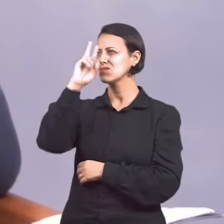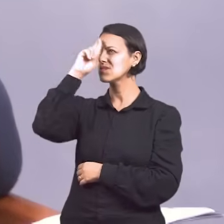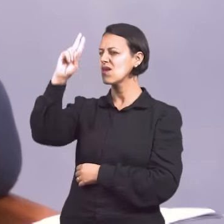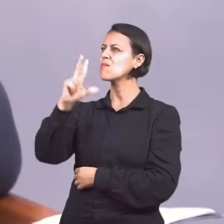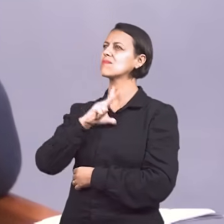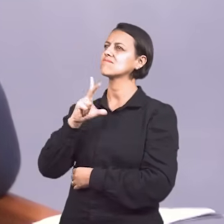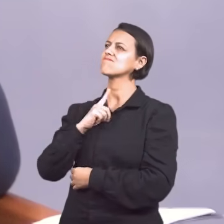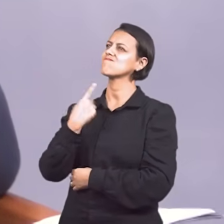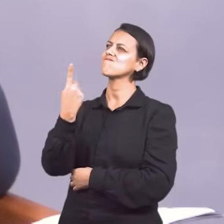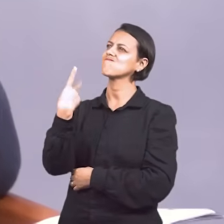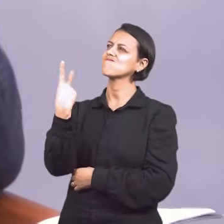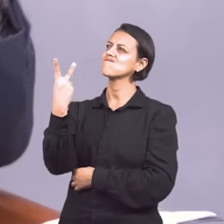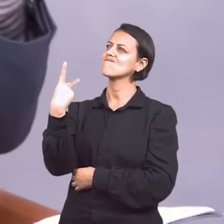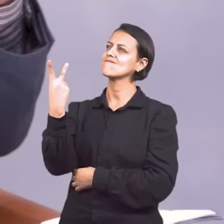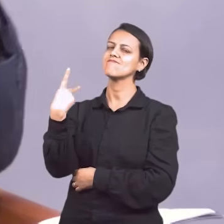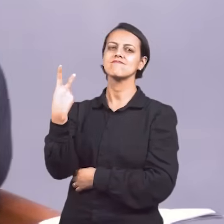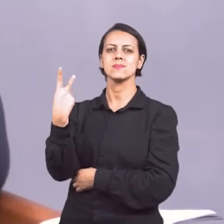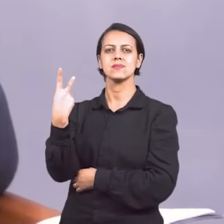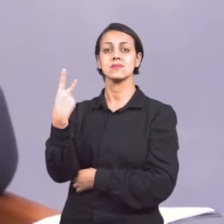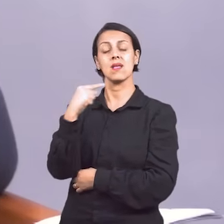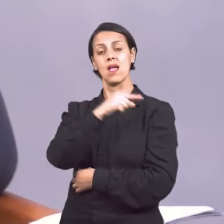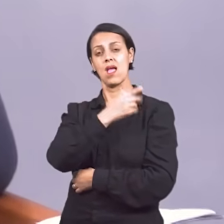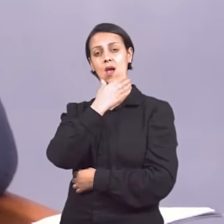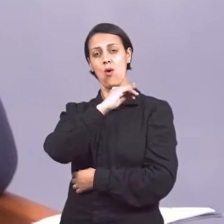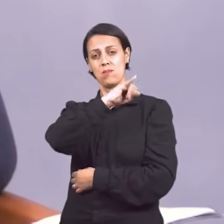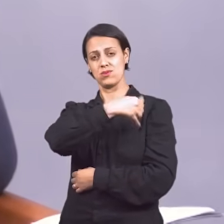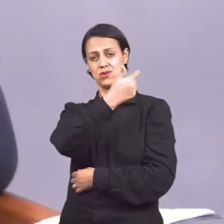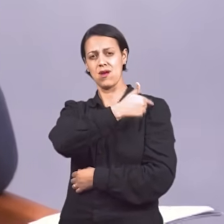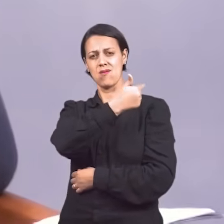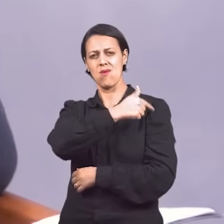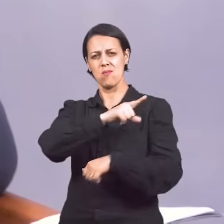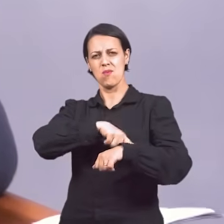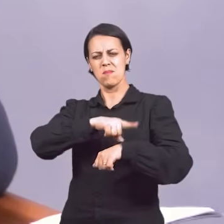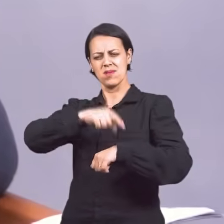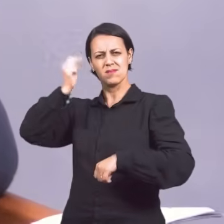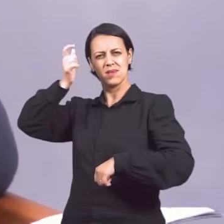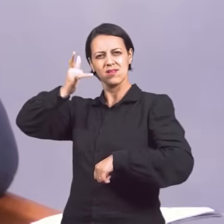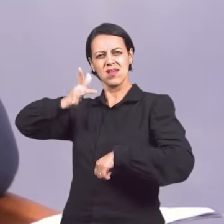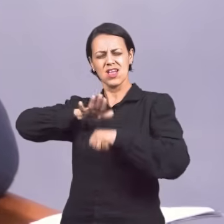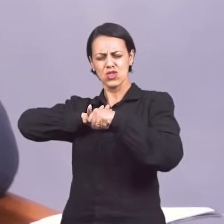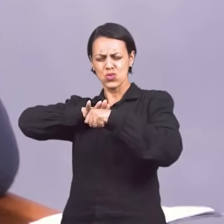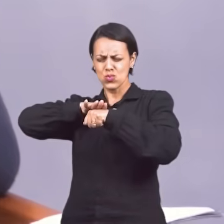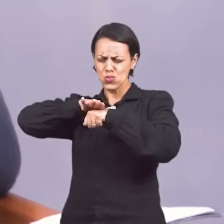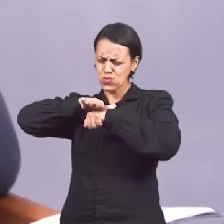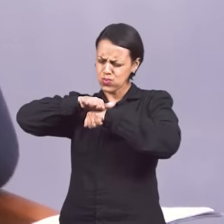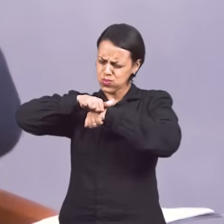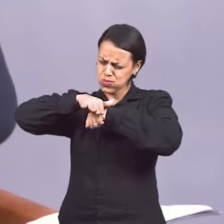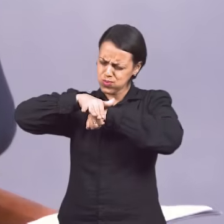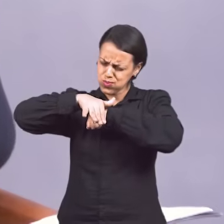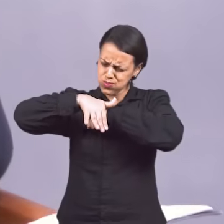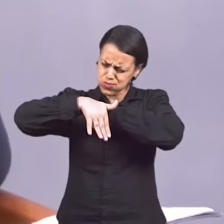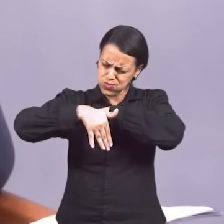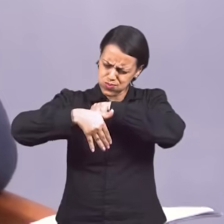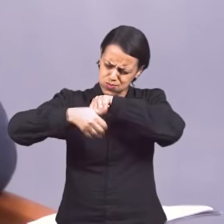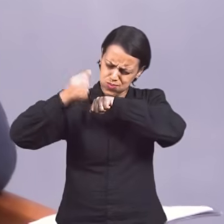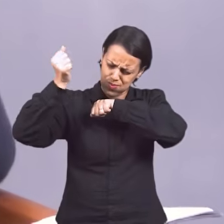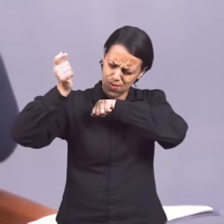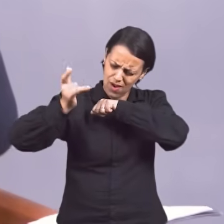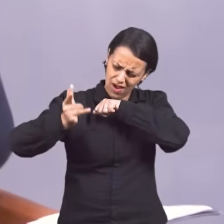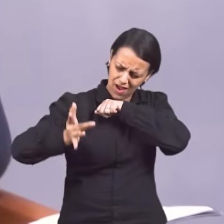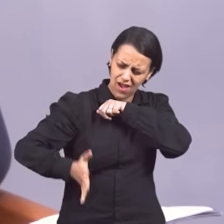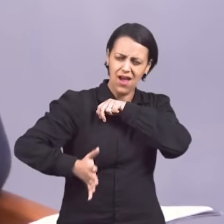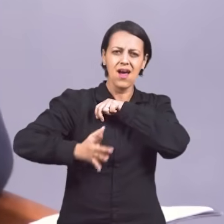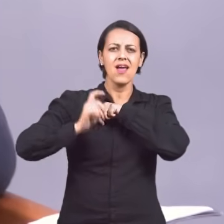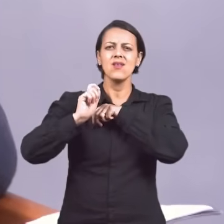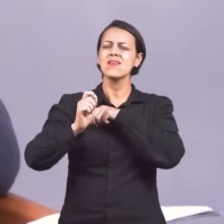ficaremos só você e o Senhor, eu e o Senhor. E aquele momento ali de Jacó, na madrugada, a